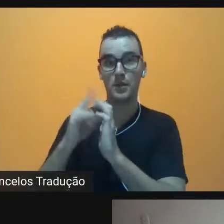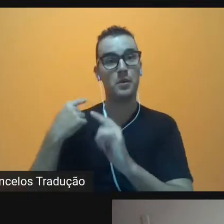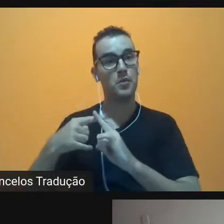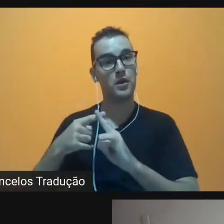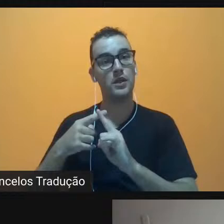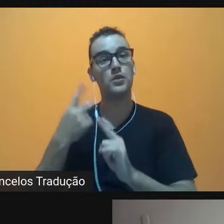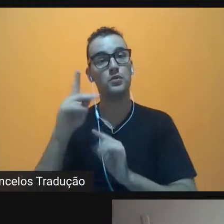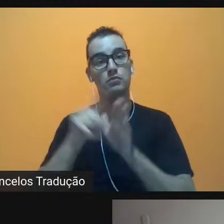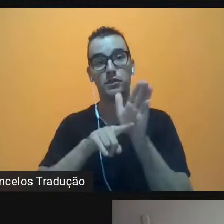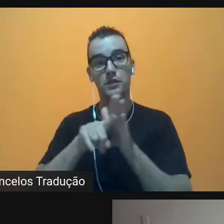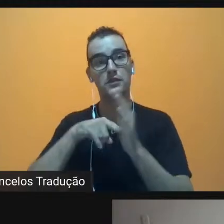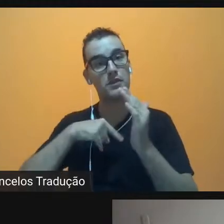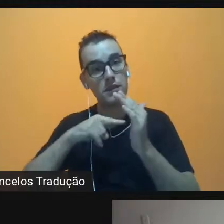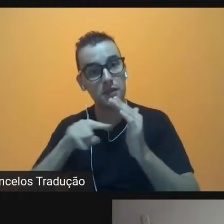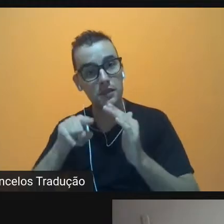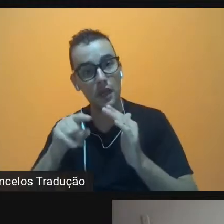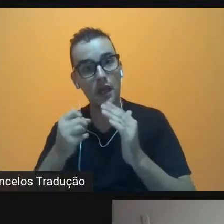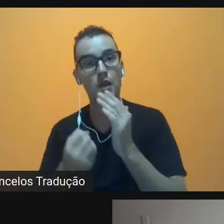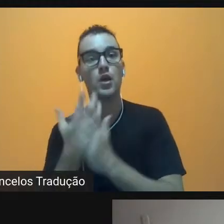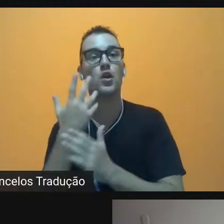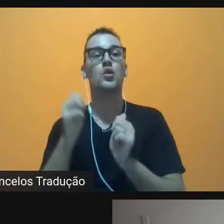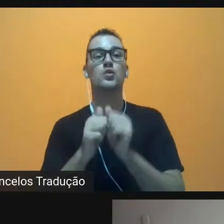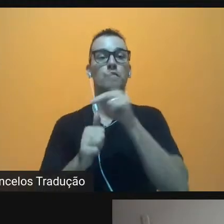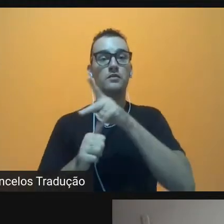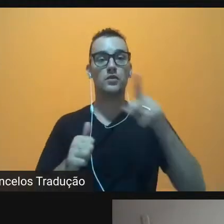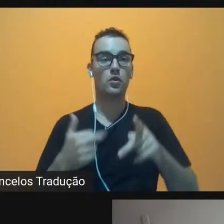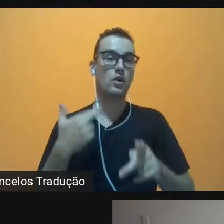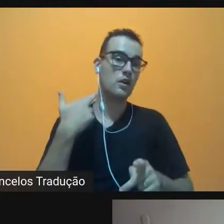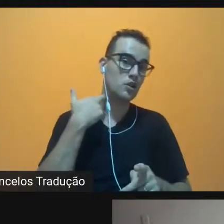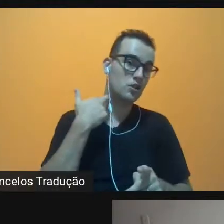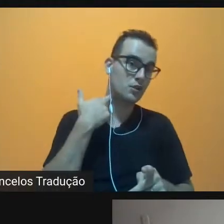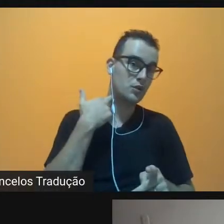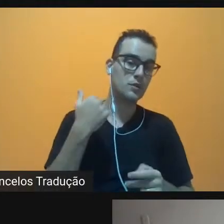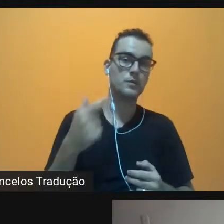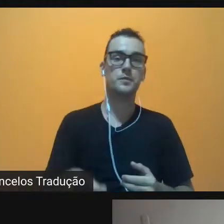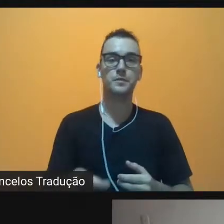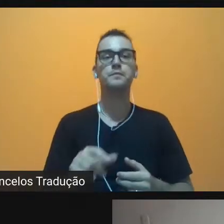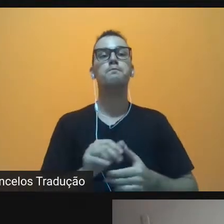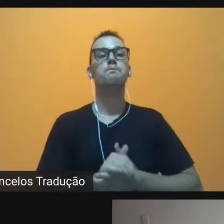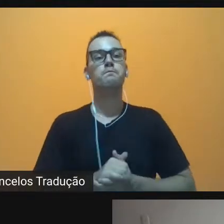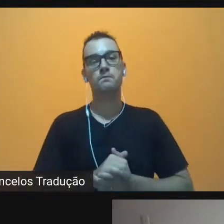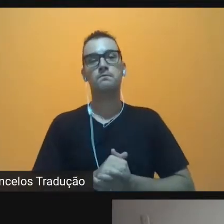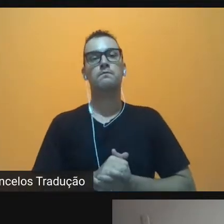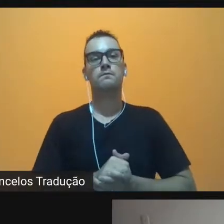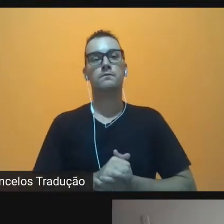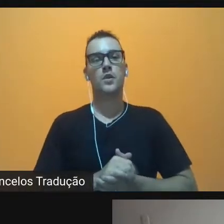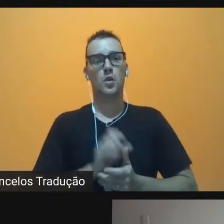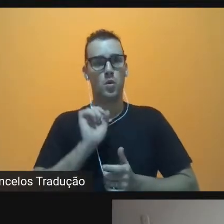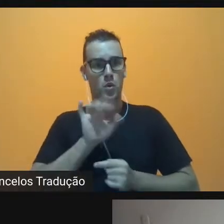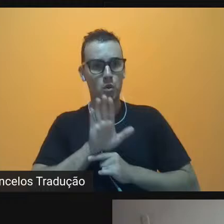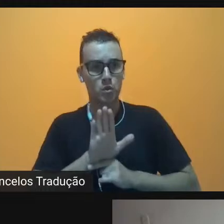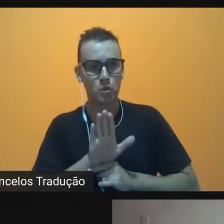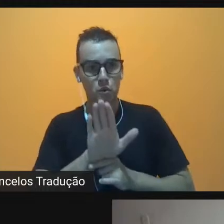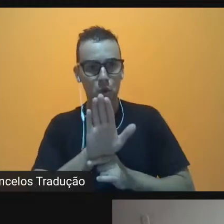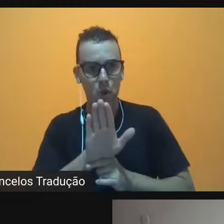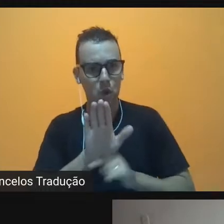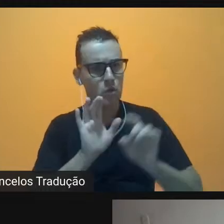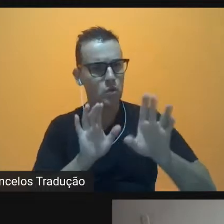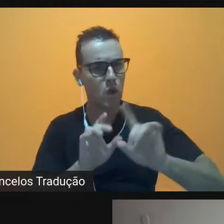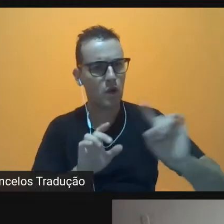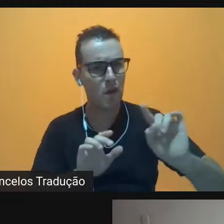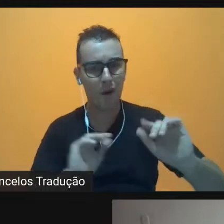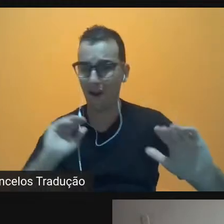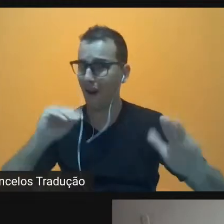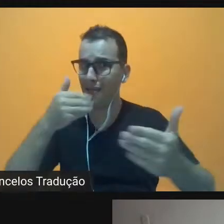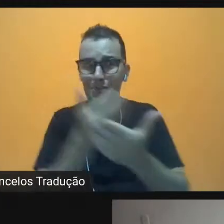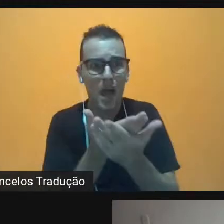você desenvolveu junto com a professora Rejane, né, ela não só contribuiu, como ainda contribui